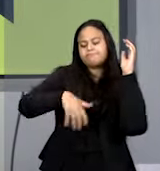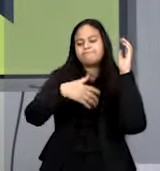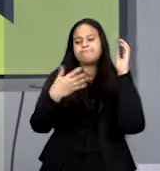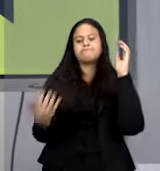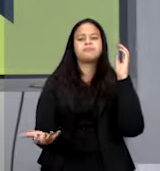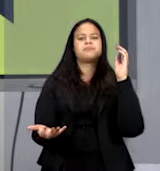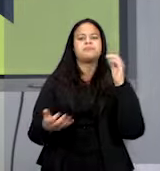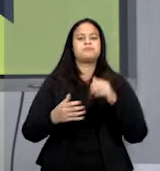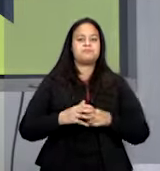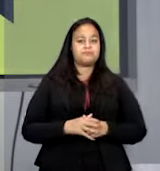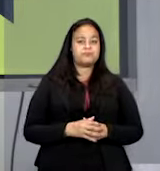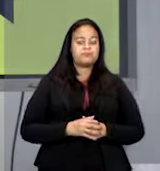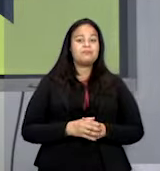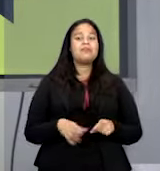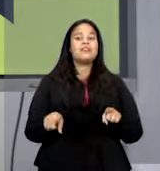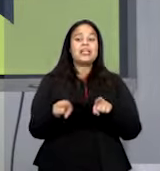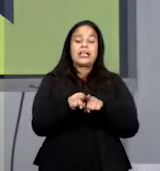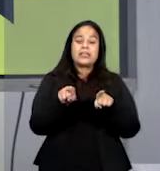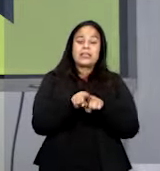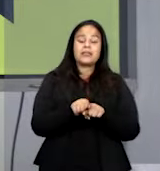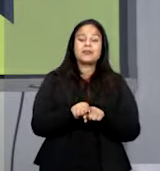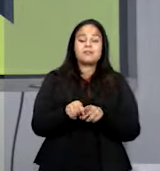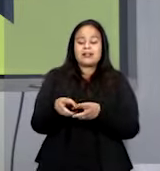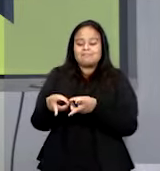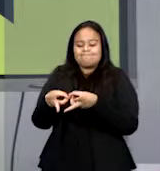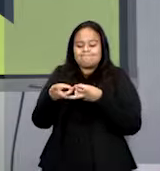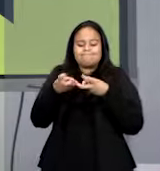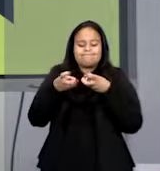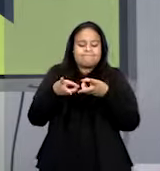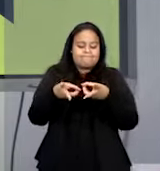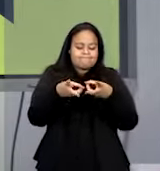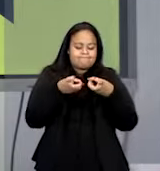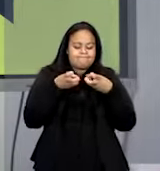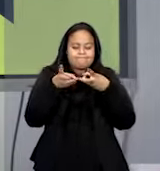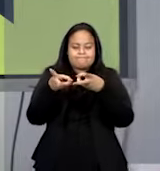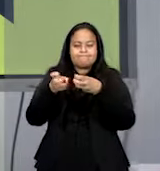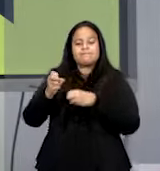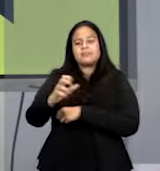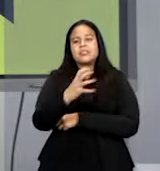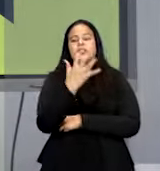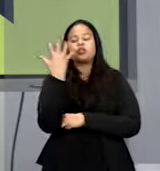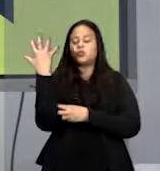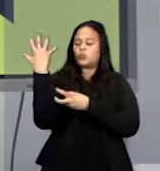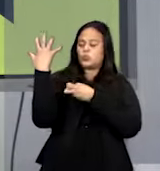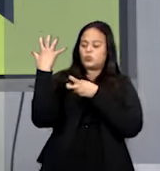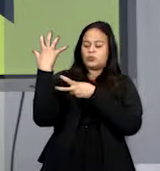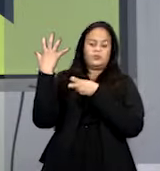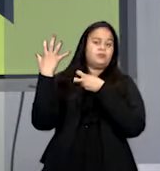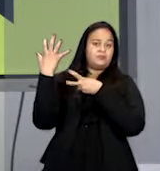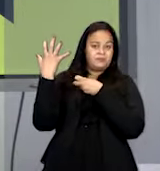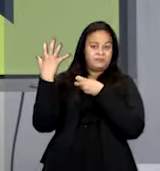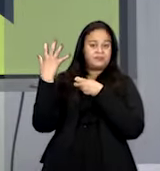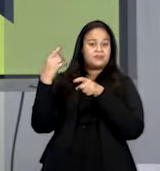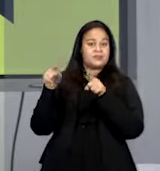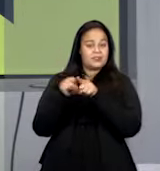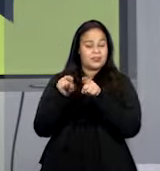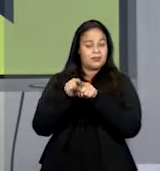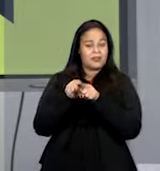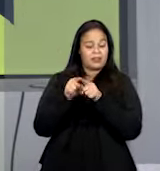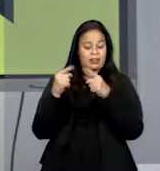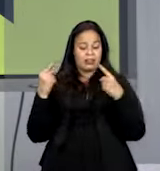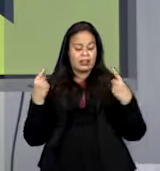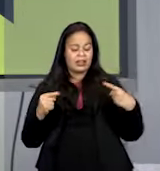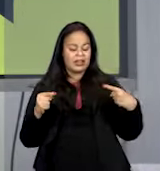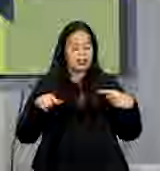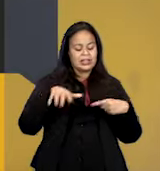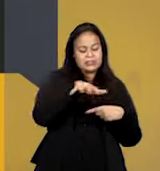Nós também retiramos recursos da natureza. Além de disputar espaço,